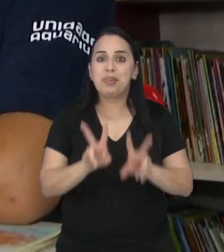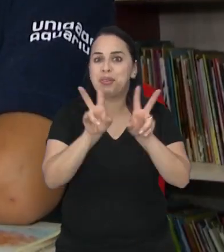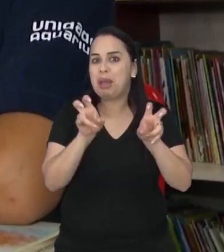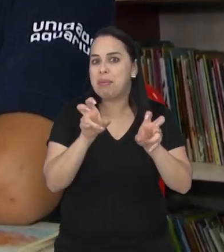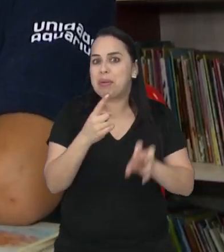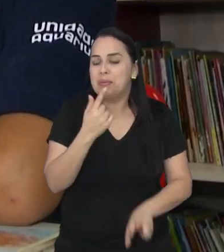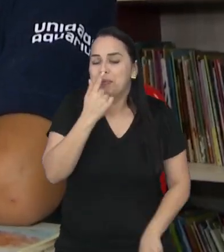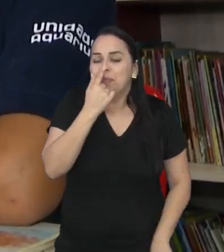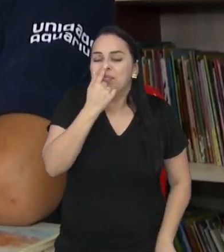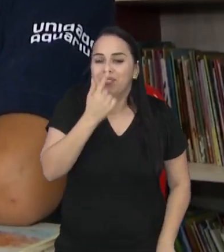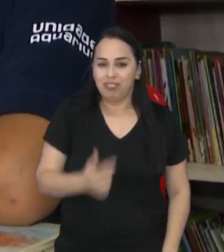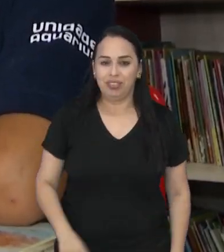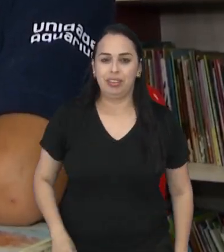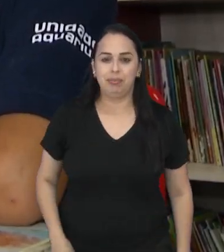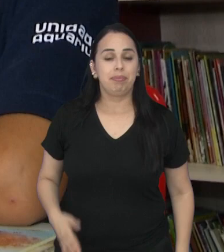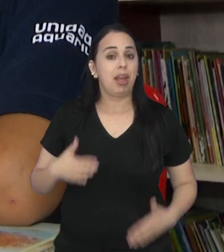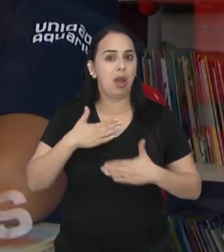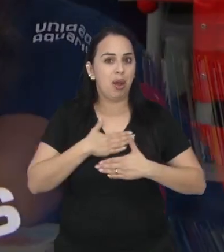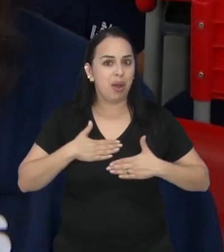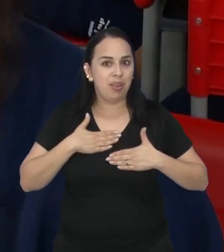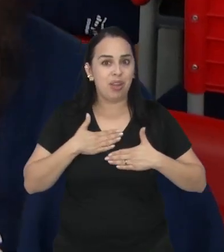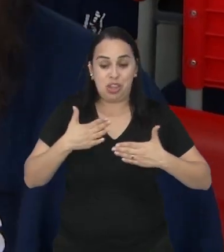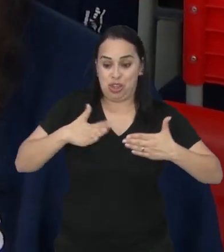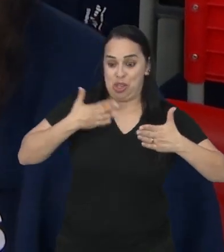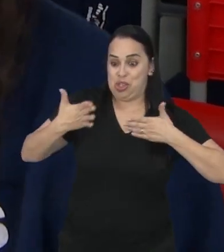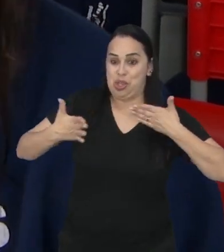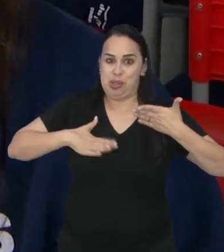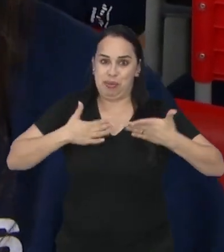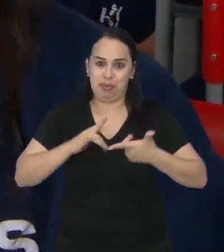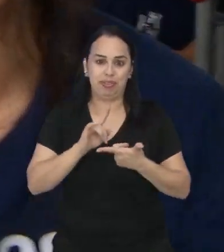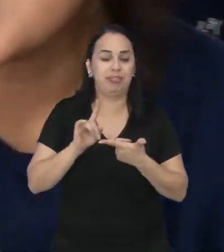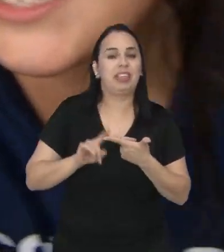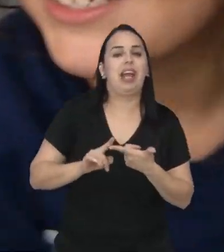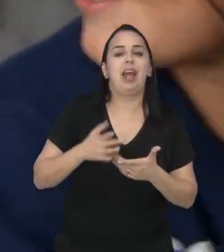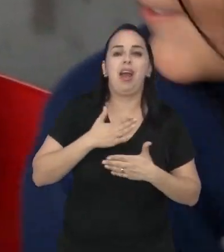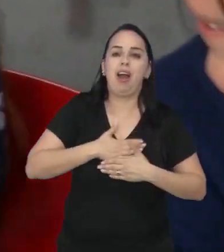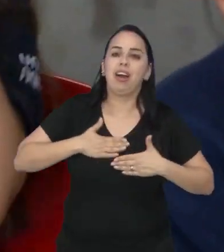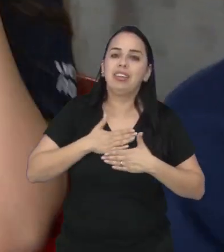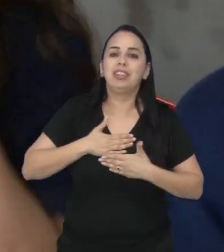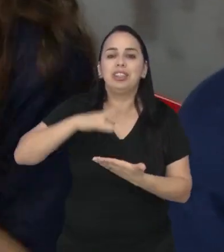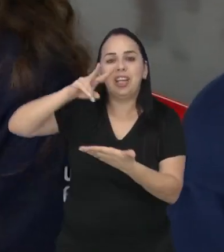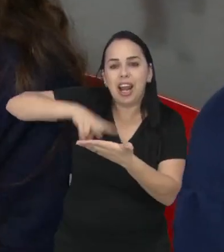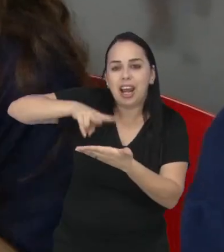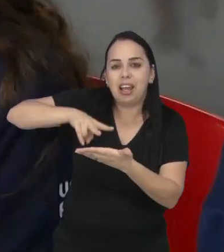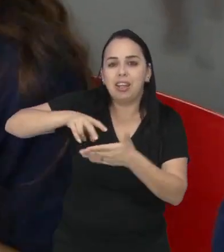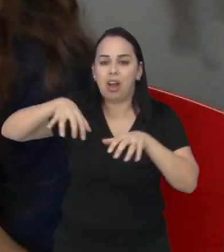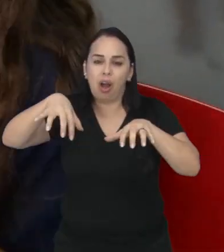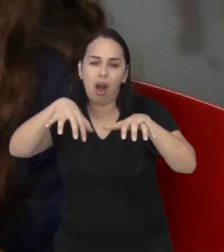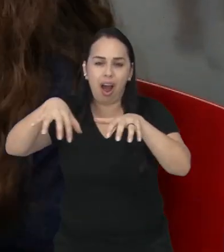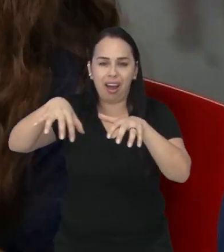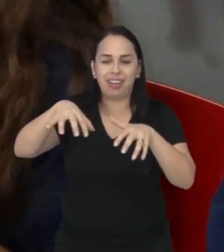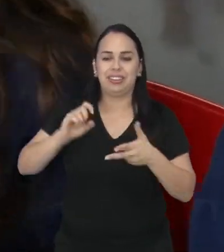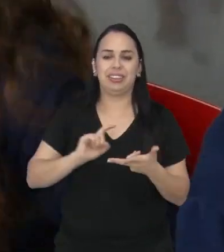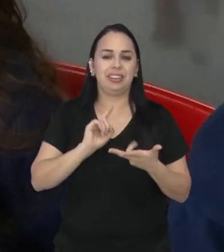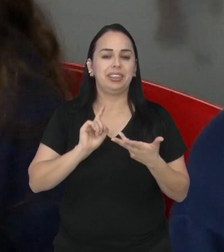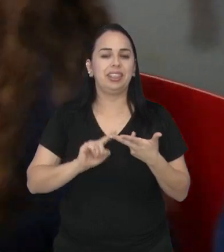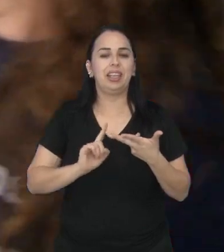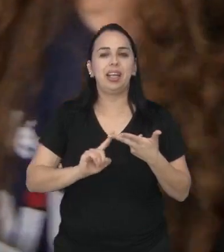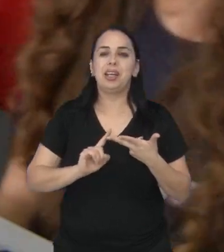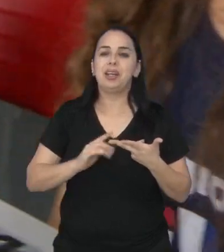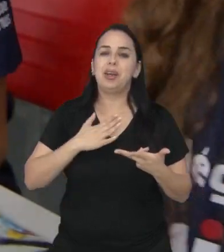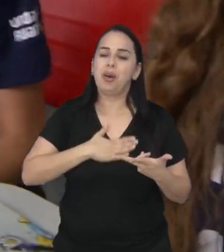um tema preferido de leitura. Eu gosto de ler suspense. Eu gosto de ler suspense, mistério e